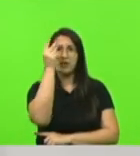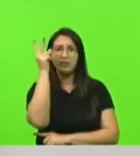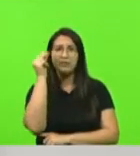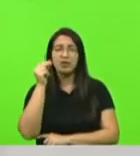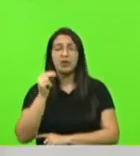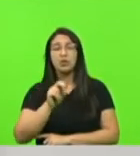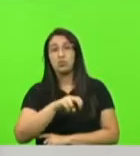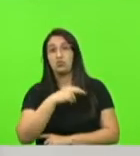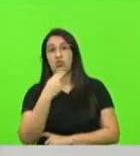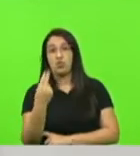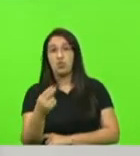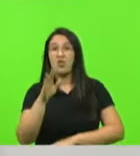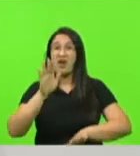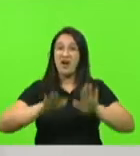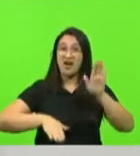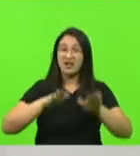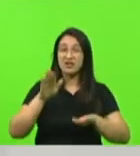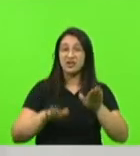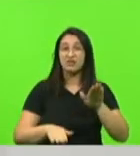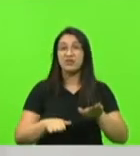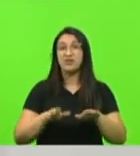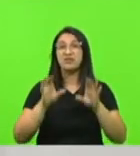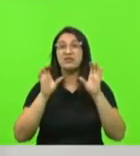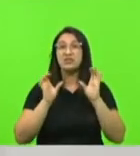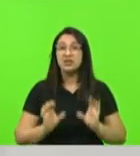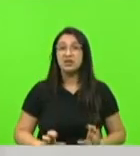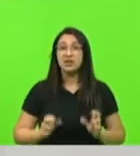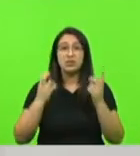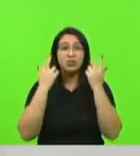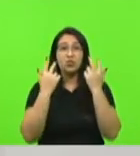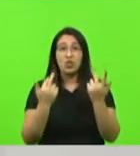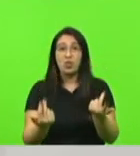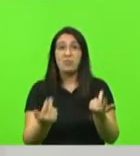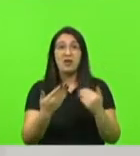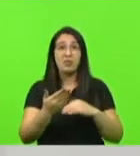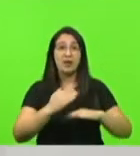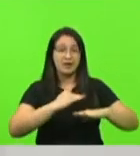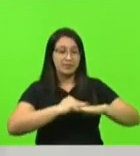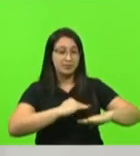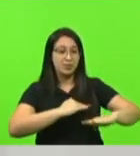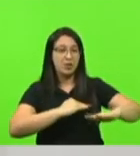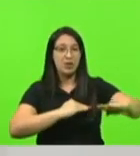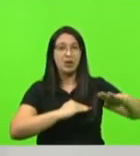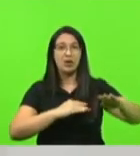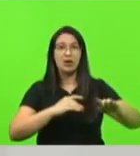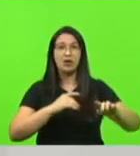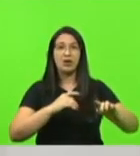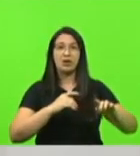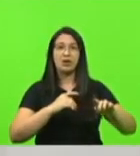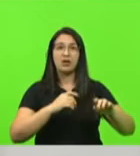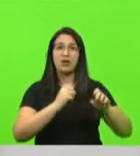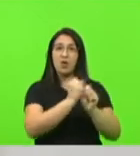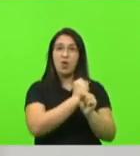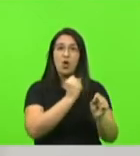casos, deputado Sargento Lima, o cidadão comum tapando buraco em rodovias estaduais.